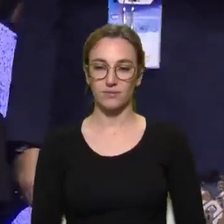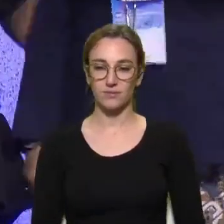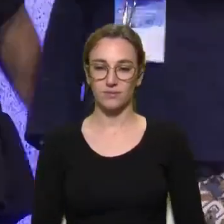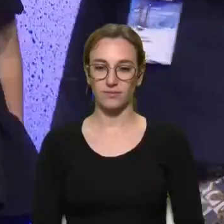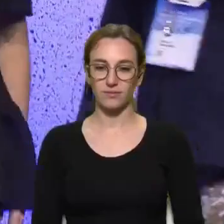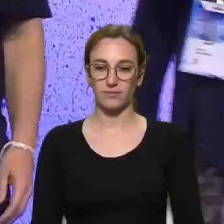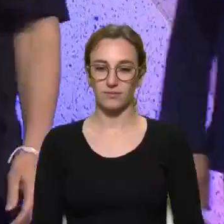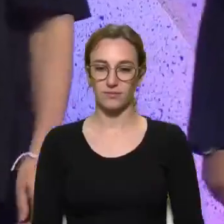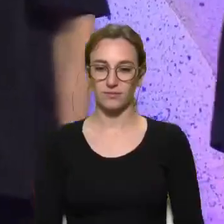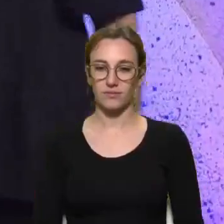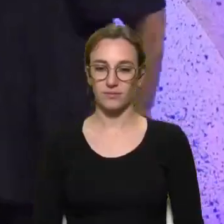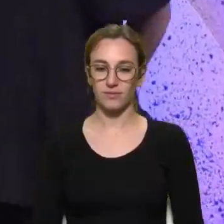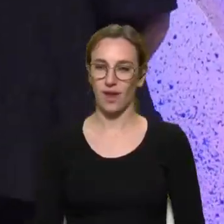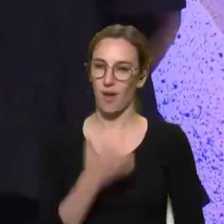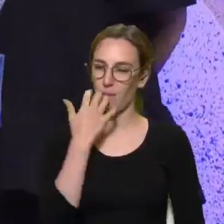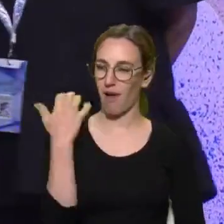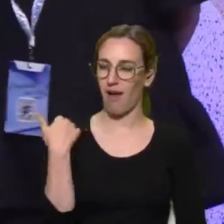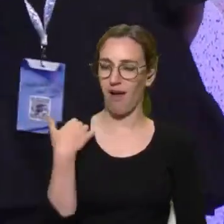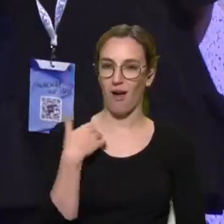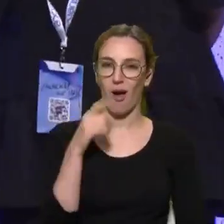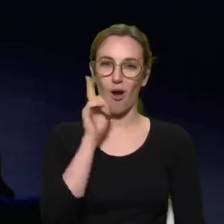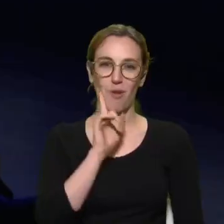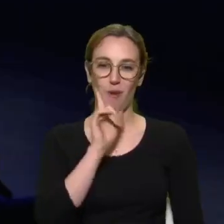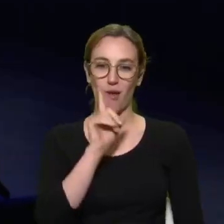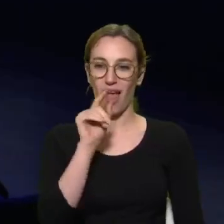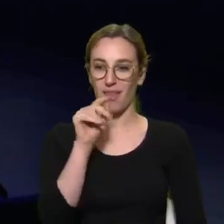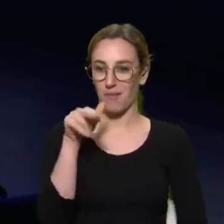E é uma honra ter uma mulher em palco também. Obrigada. No BTA.